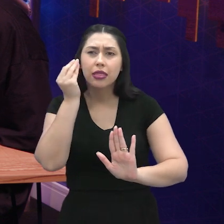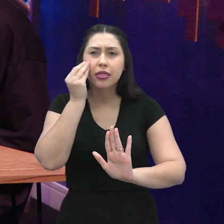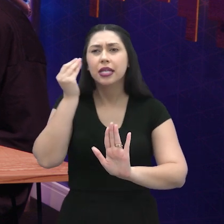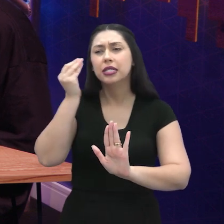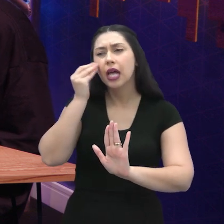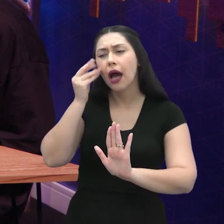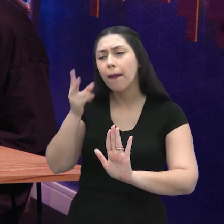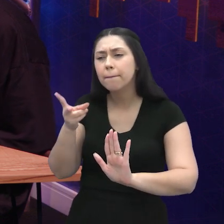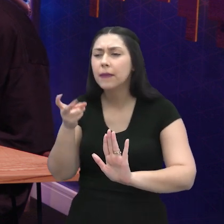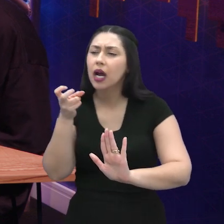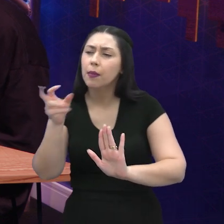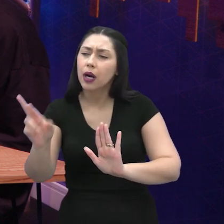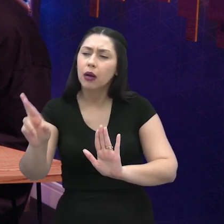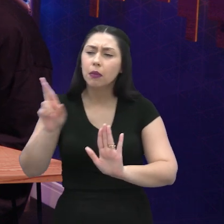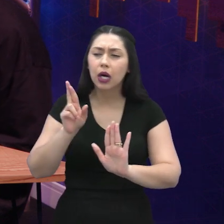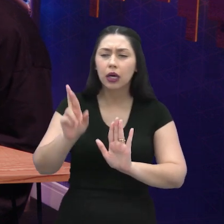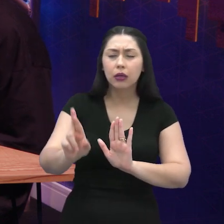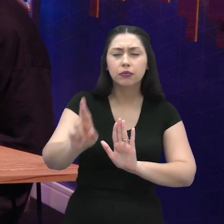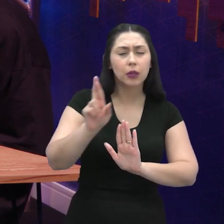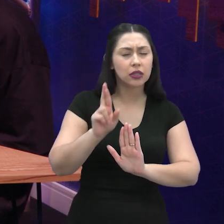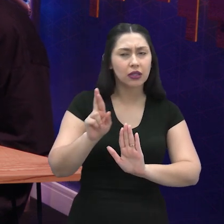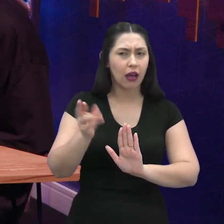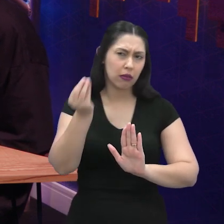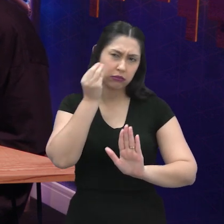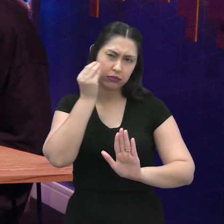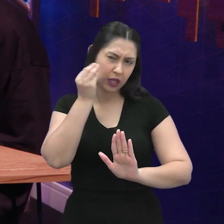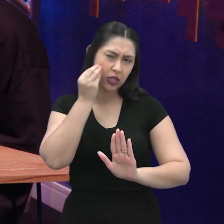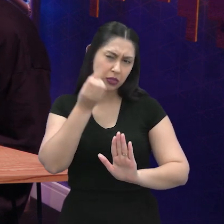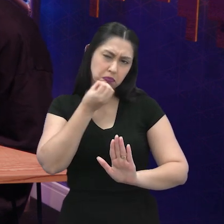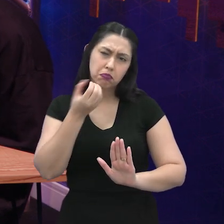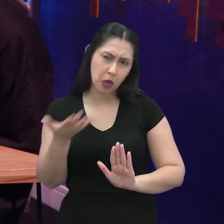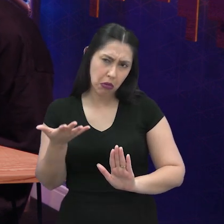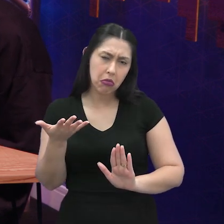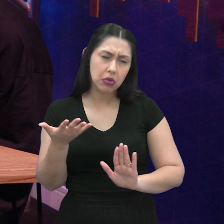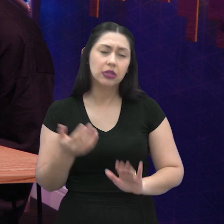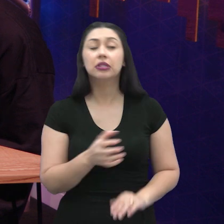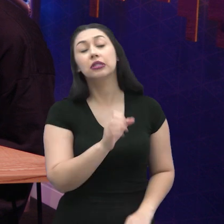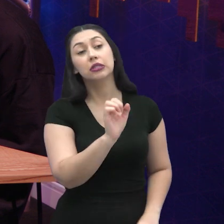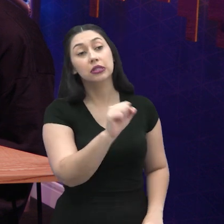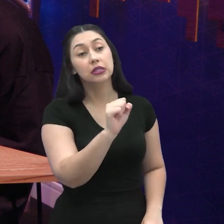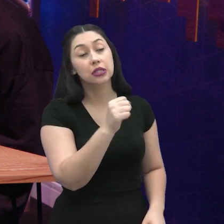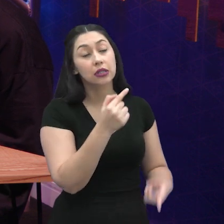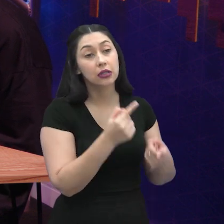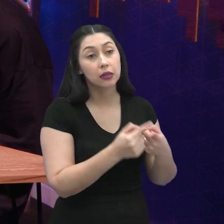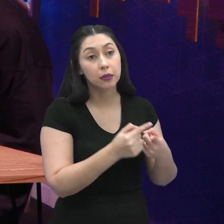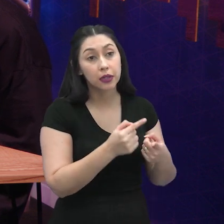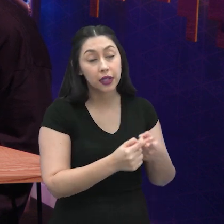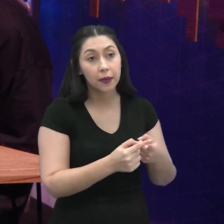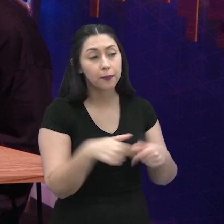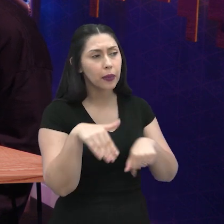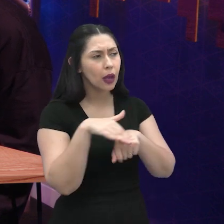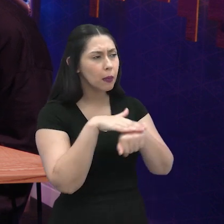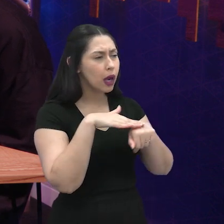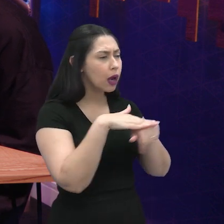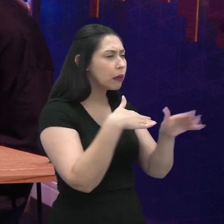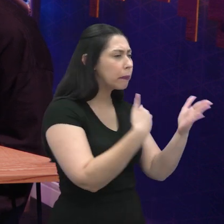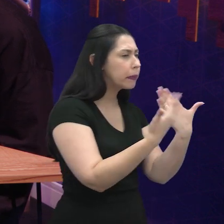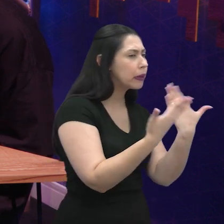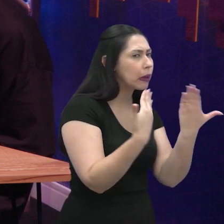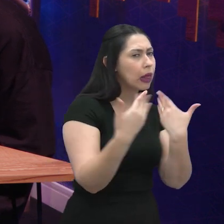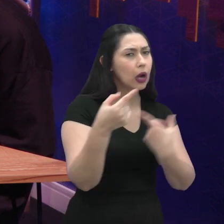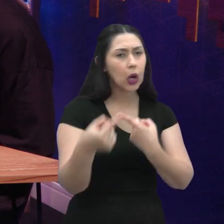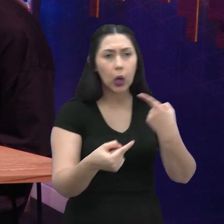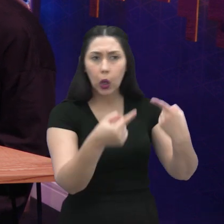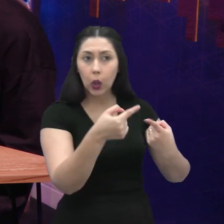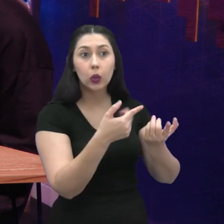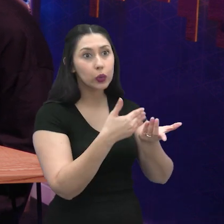comece a testar, né? Ver quais são os resultados. Um teste não mata, né? Exatamente. É bom porque as